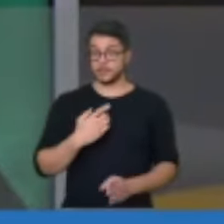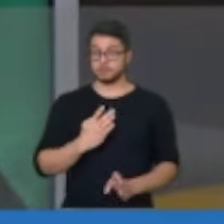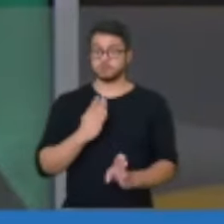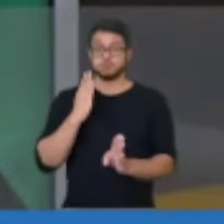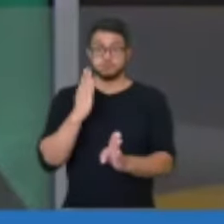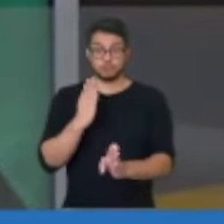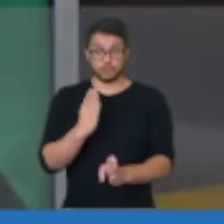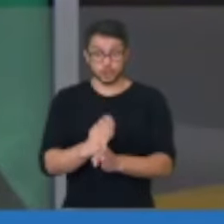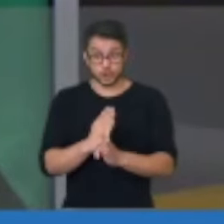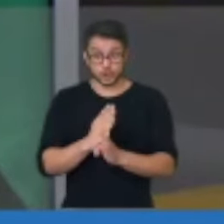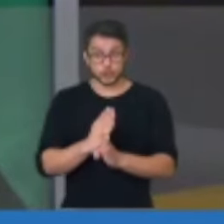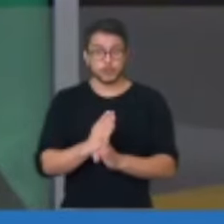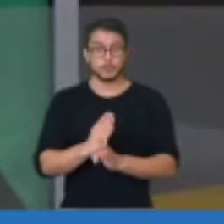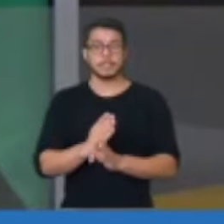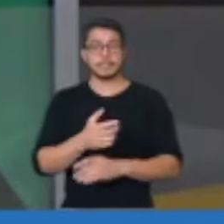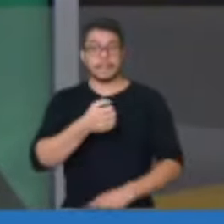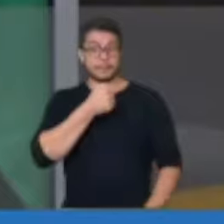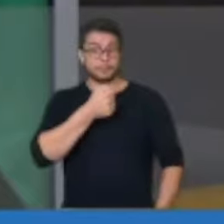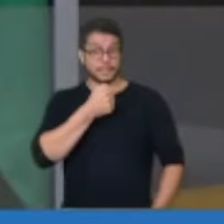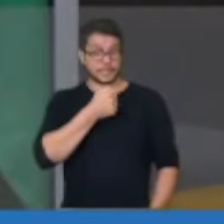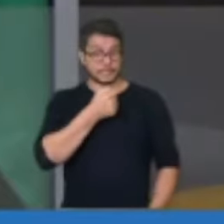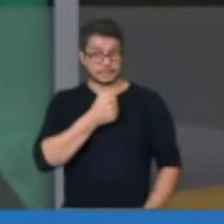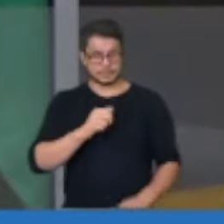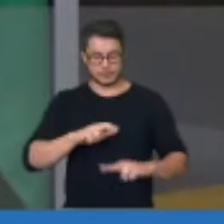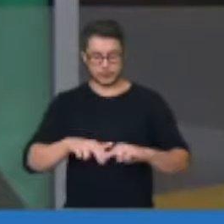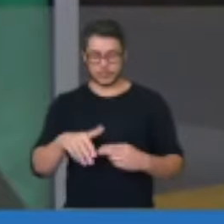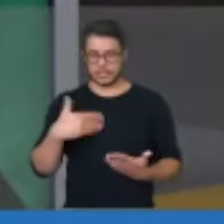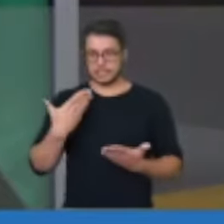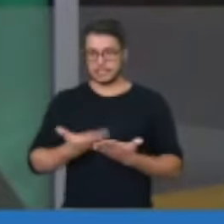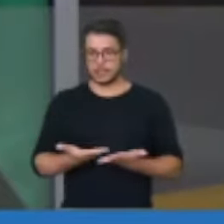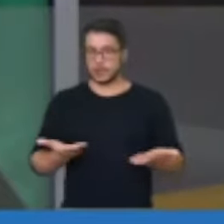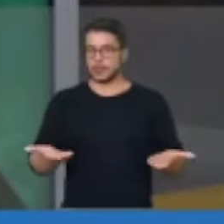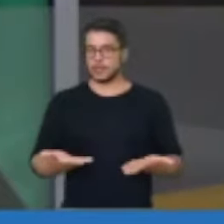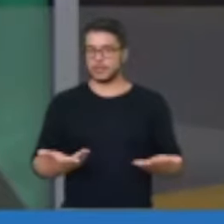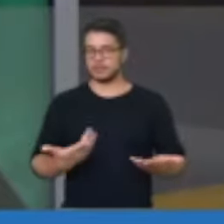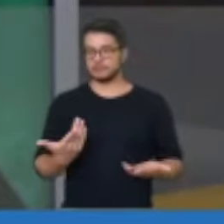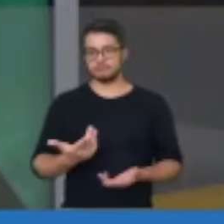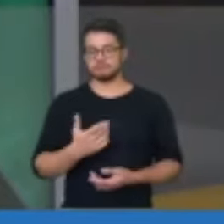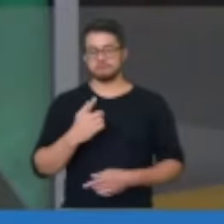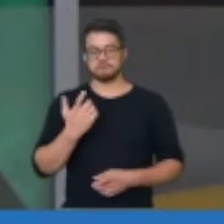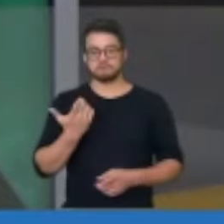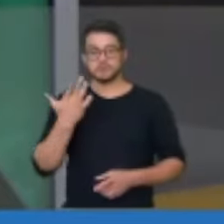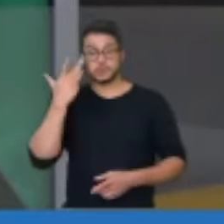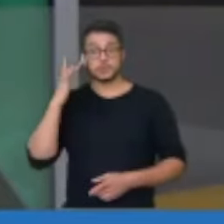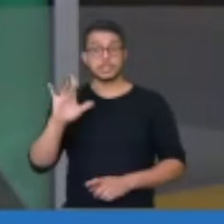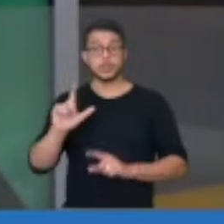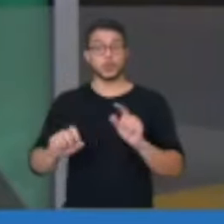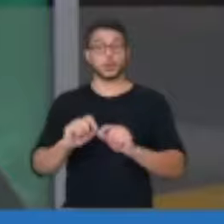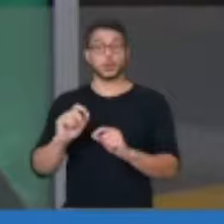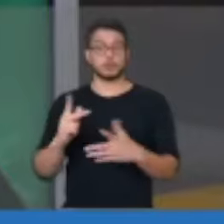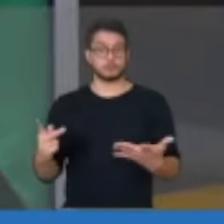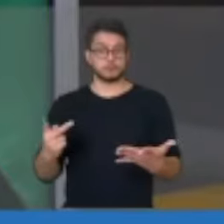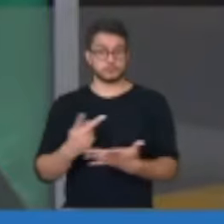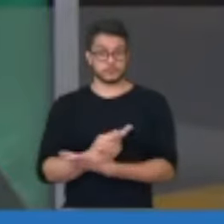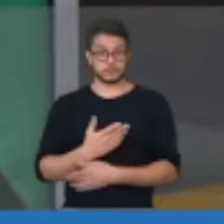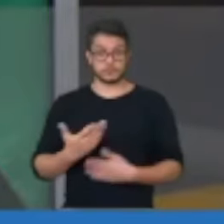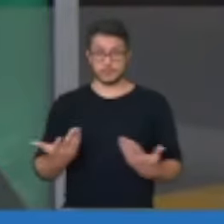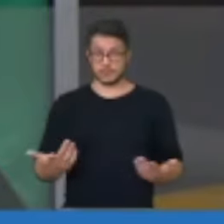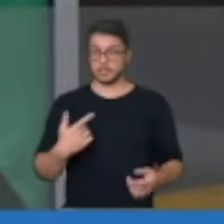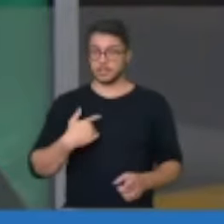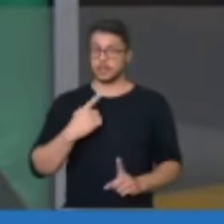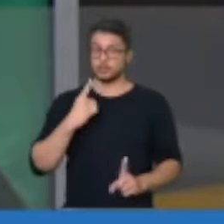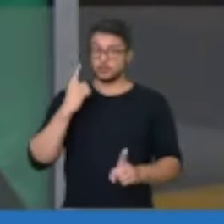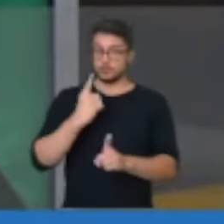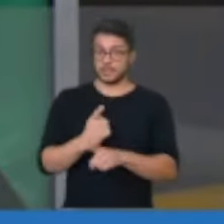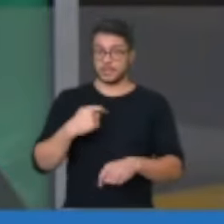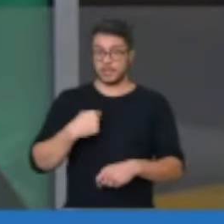agora não tive acesso aos inquéritos, mesmo coitiva marcada, descobri pela imprensa que eu sou um financiador do 8